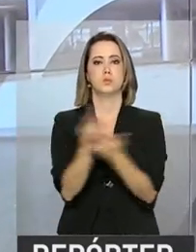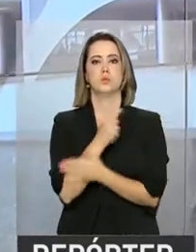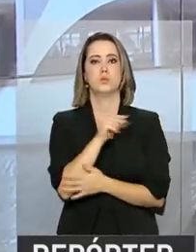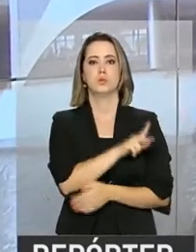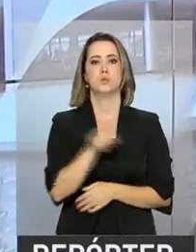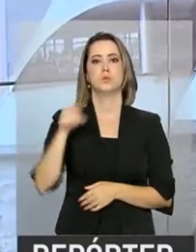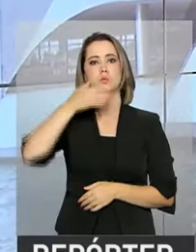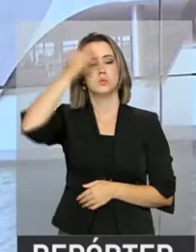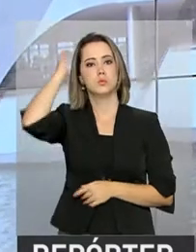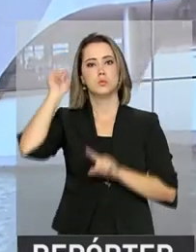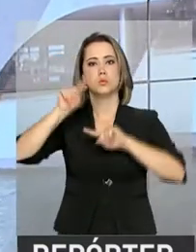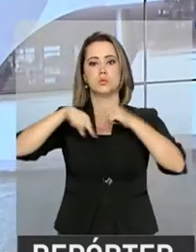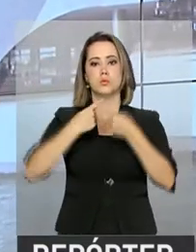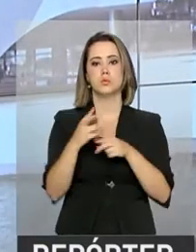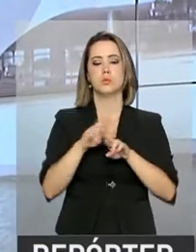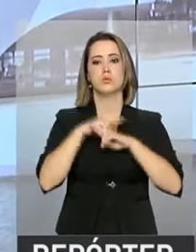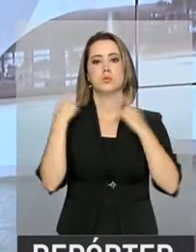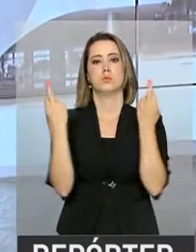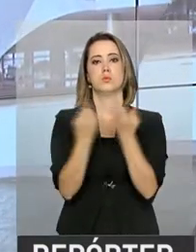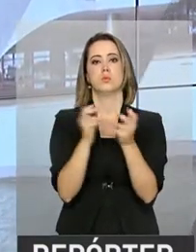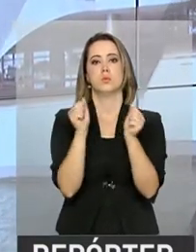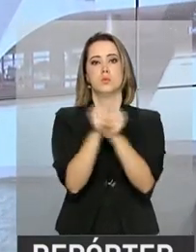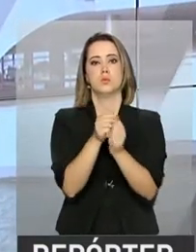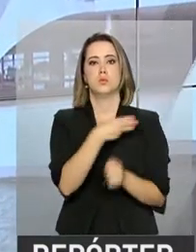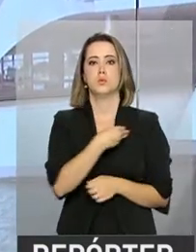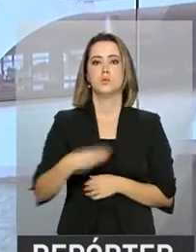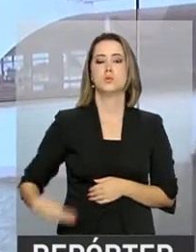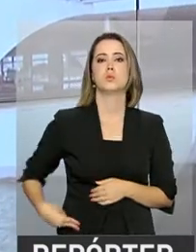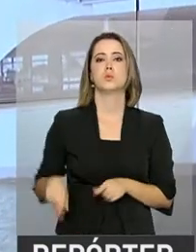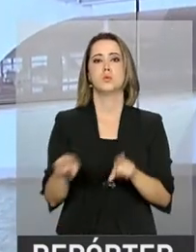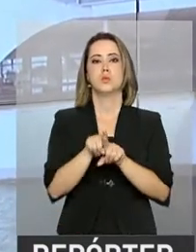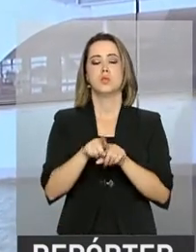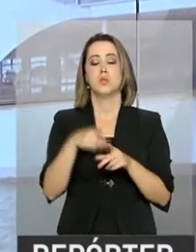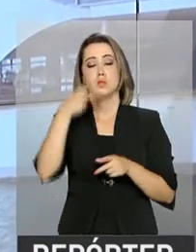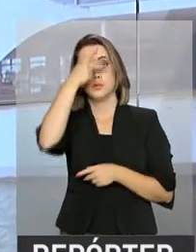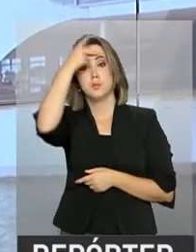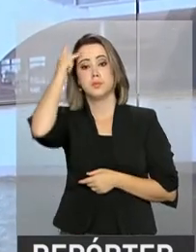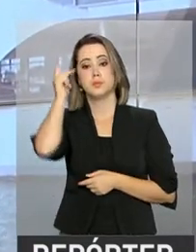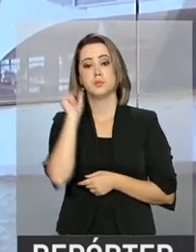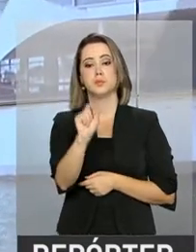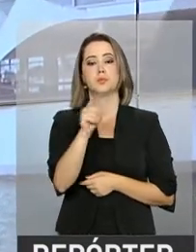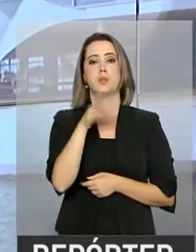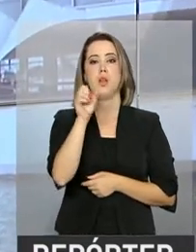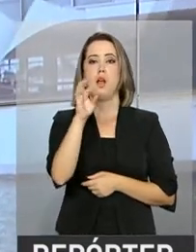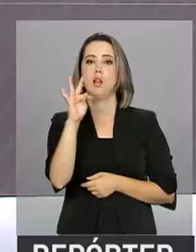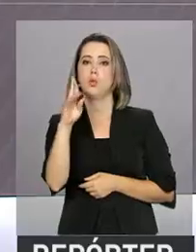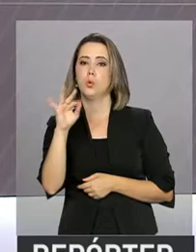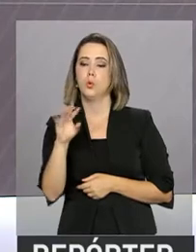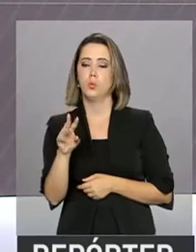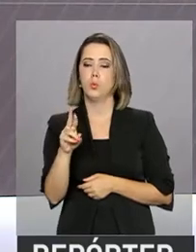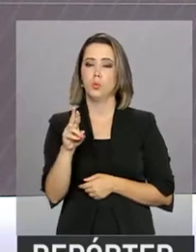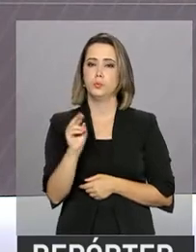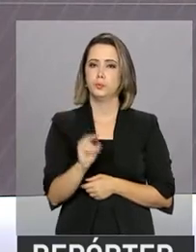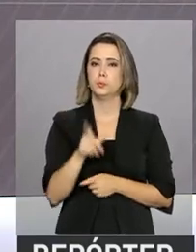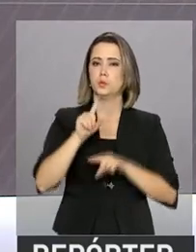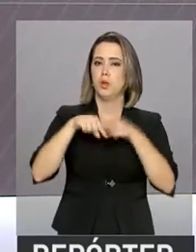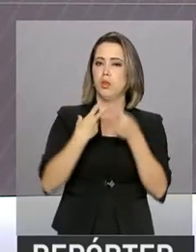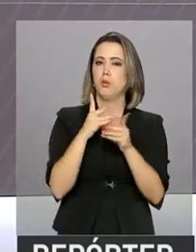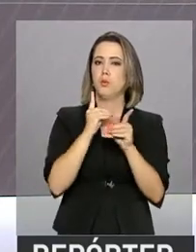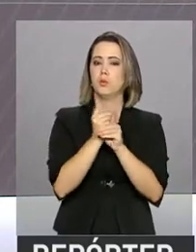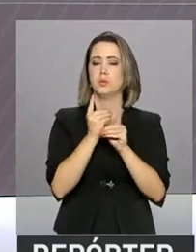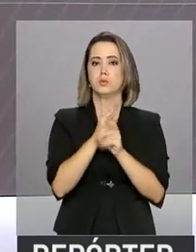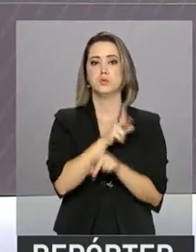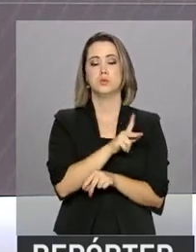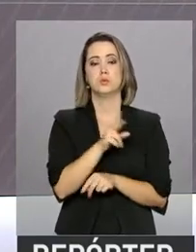Michel Temer após reunião com ministros e com o relator da matéria, o deputado Arthur Maia. E depois do encontro,